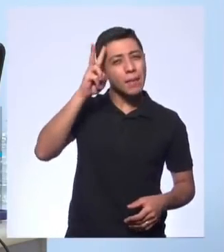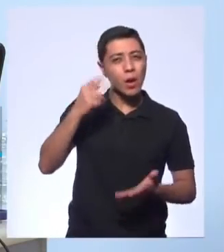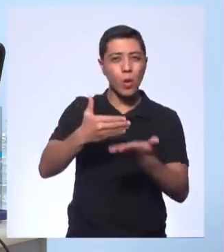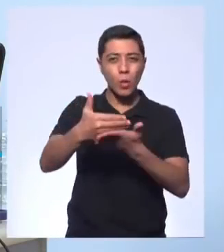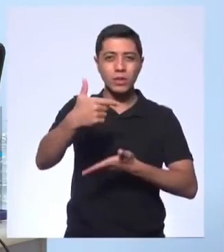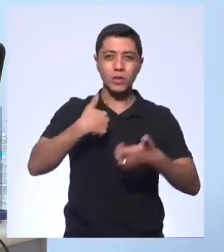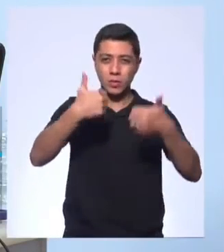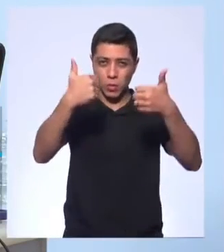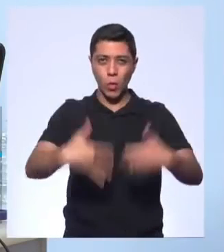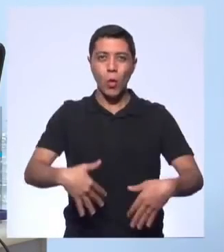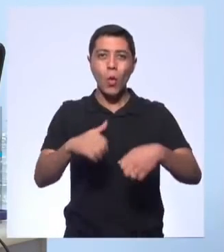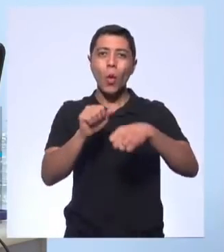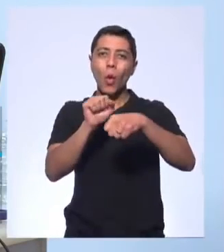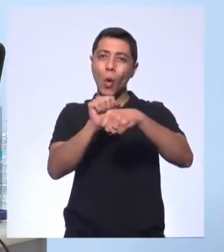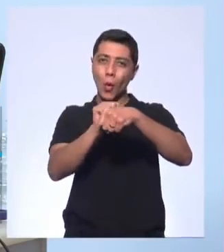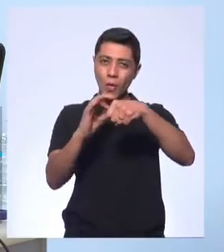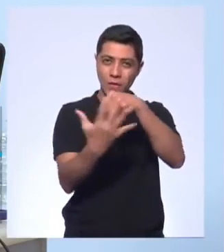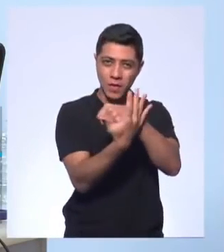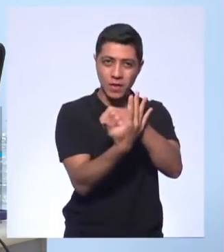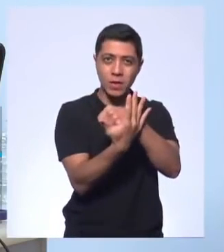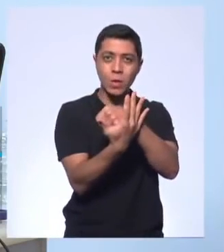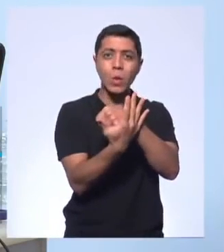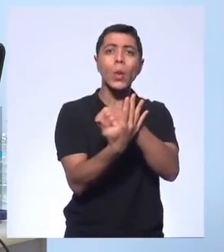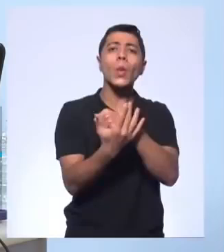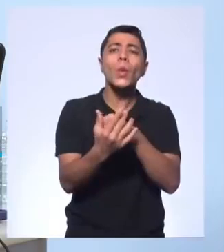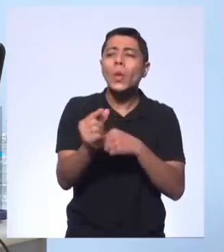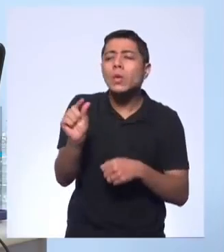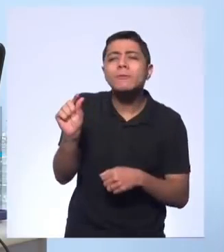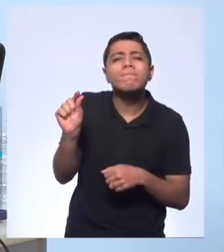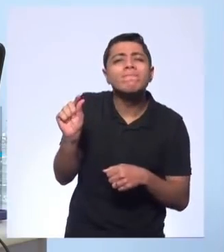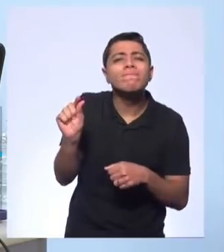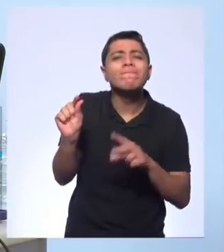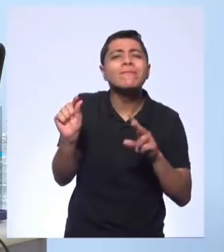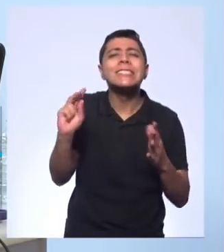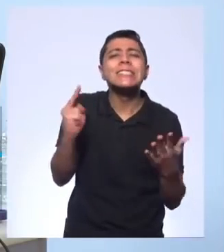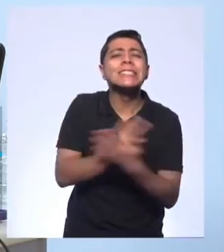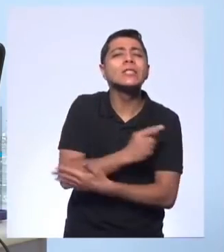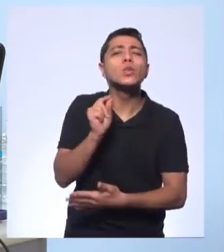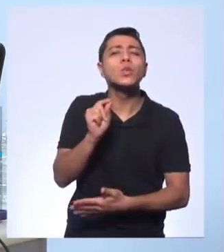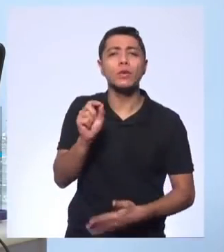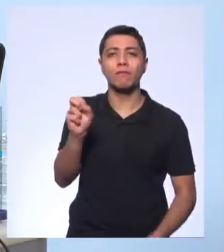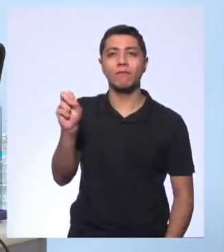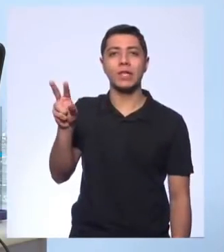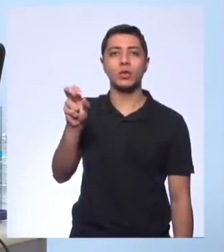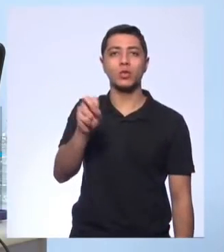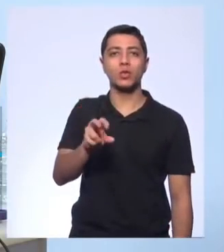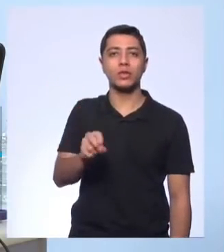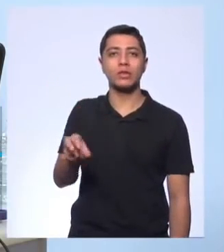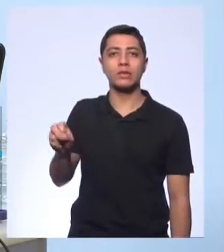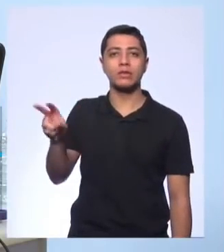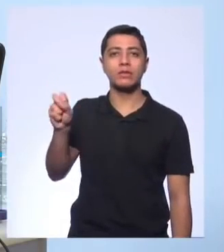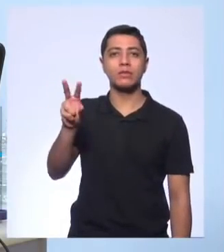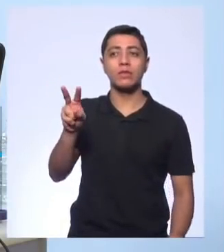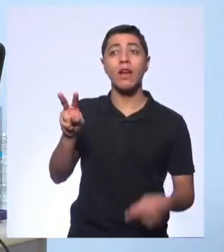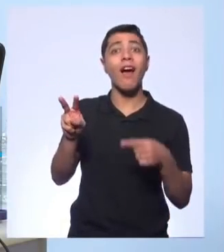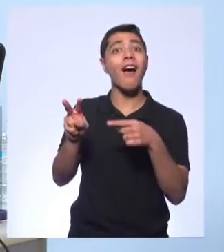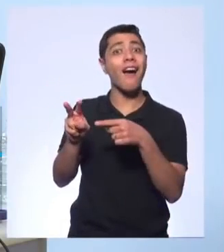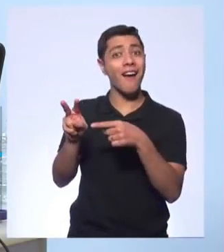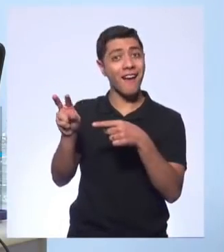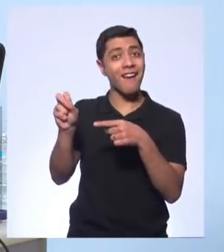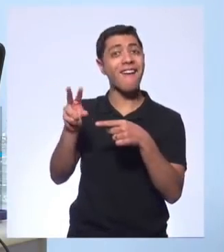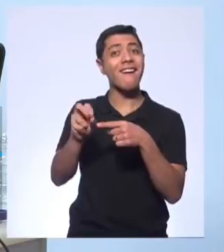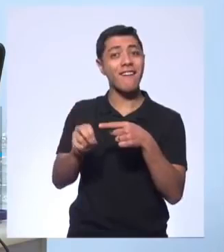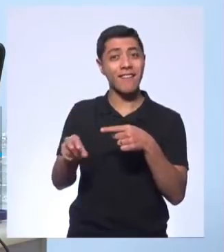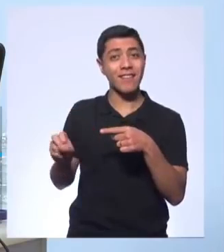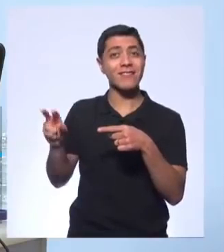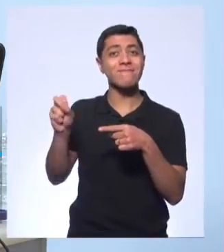um vírus ele vai causar uma doença ali infecciosa. Tá? E essa doença infecciosa ela também pode ser parasitária.